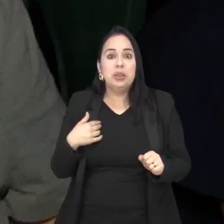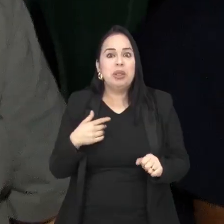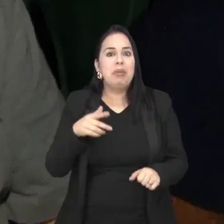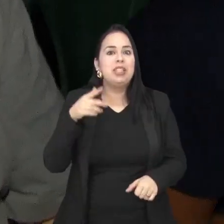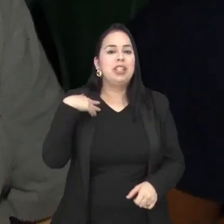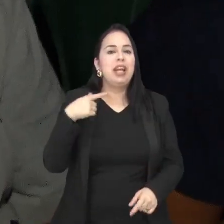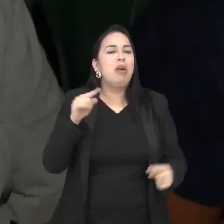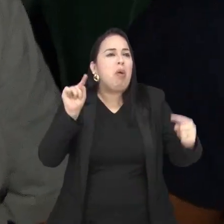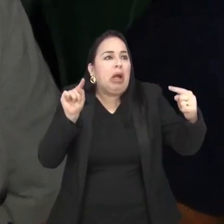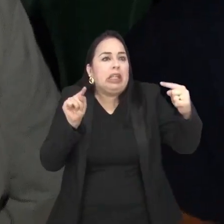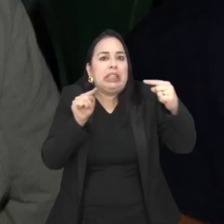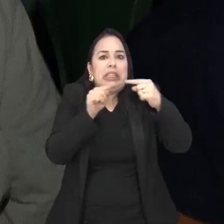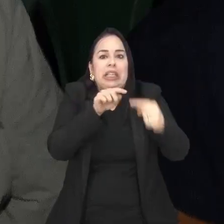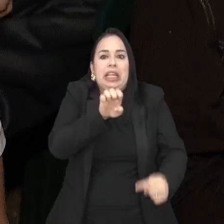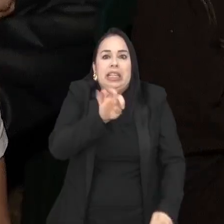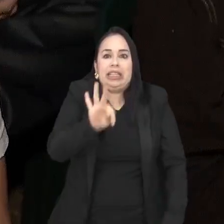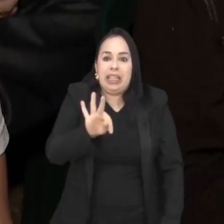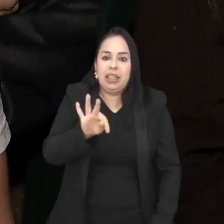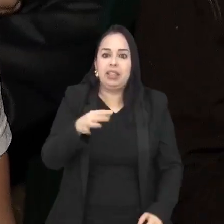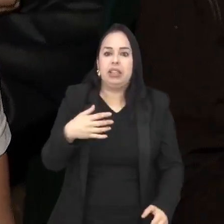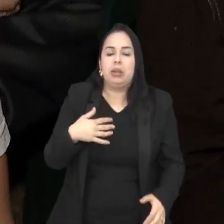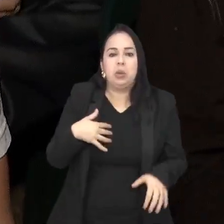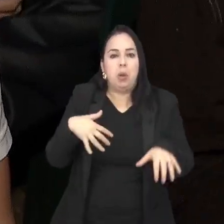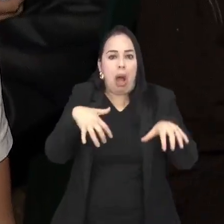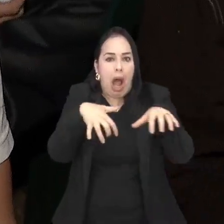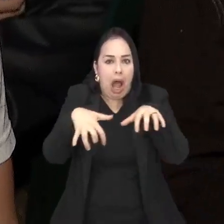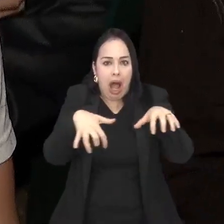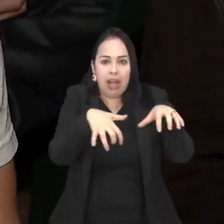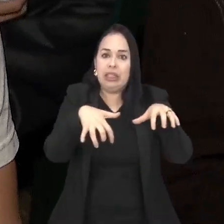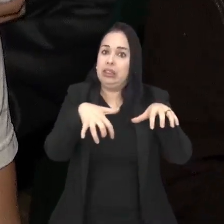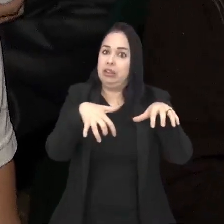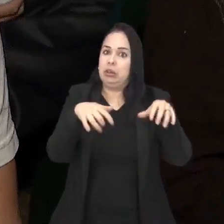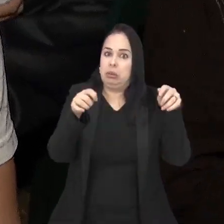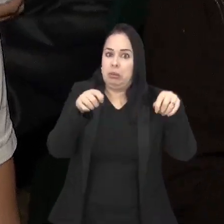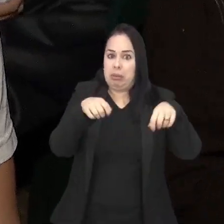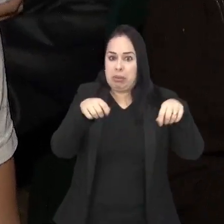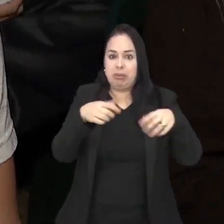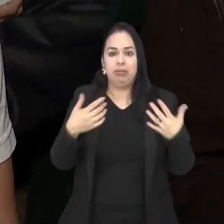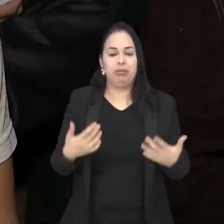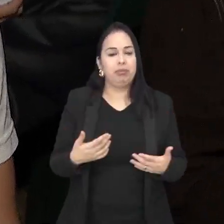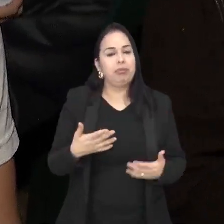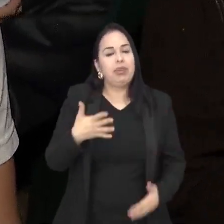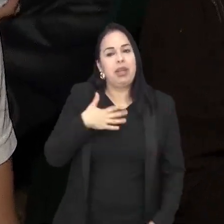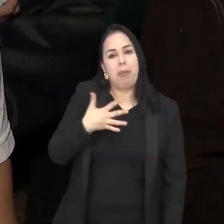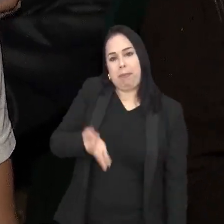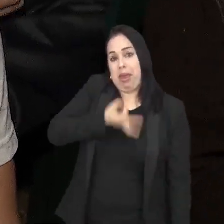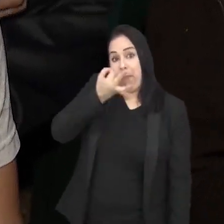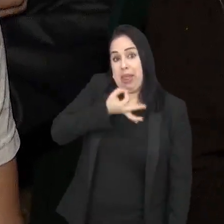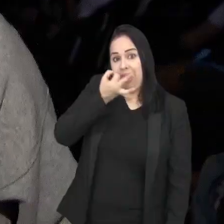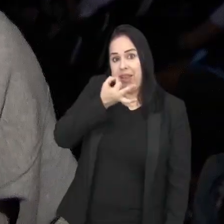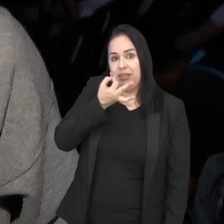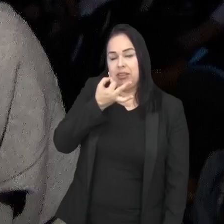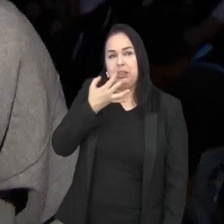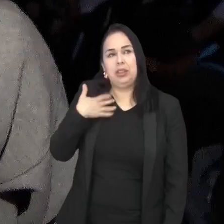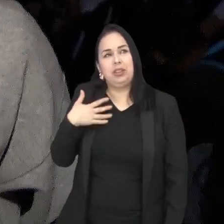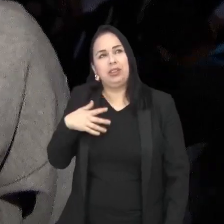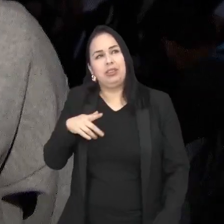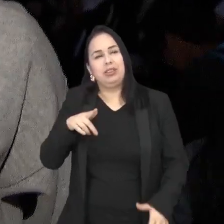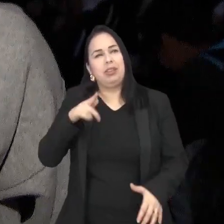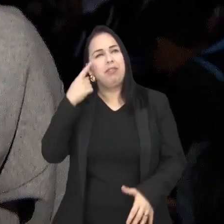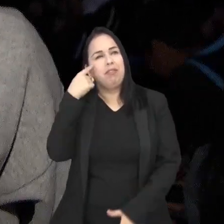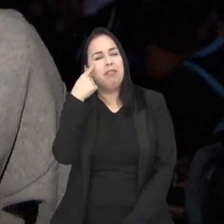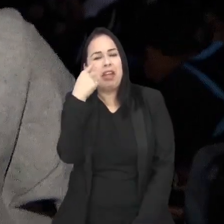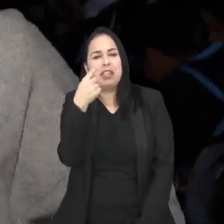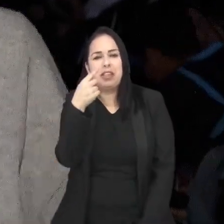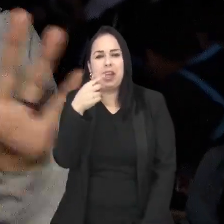espaço. Deve ter ET lá, né? Eu imagino com uma coisa bem misteriosa, assim, uma coisa com várias possibilidades. Eu acho que eu iria,